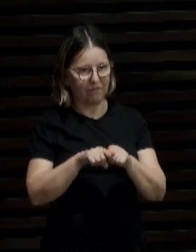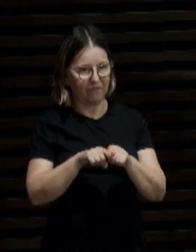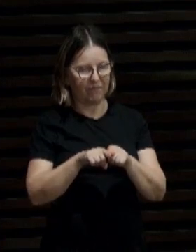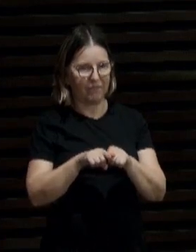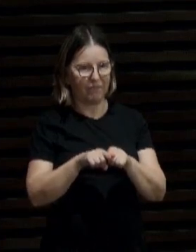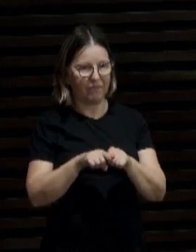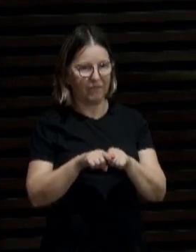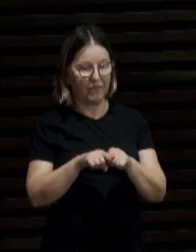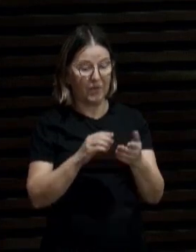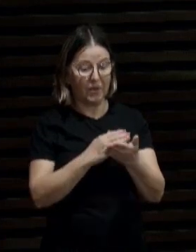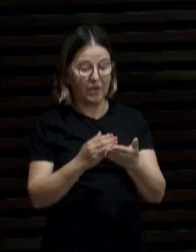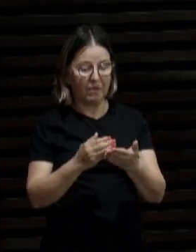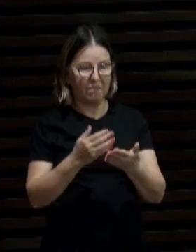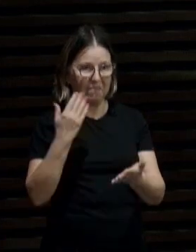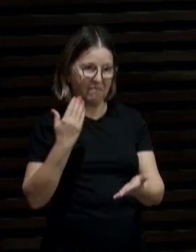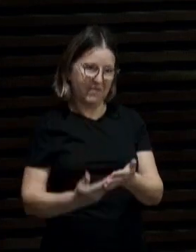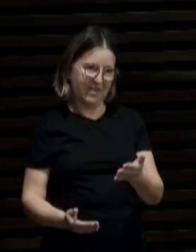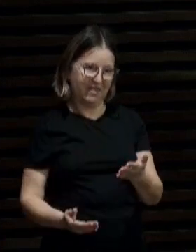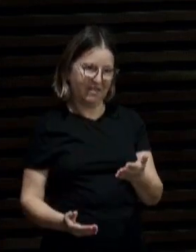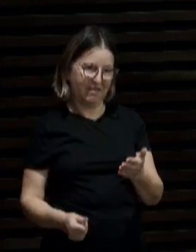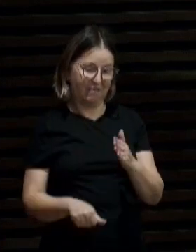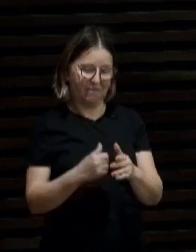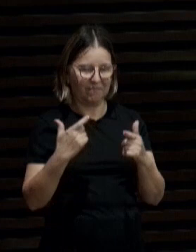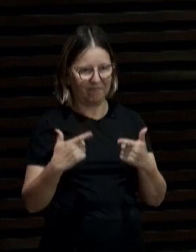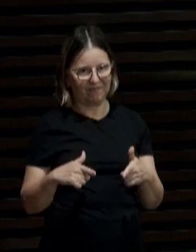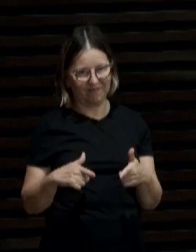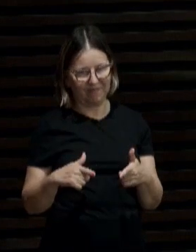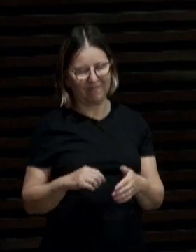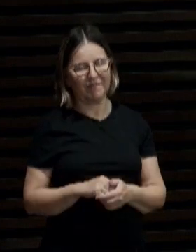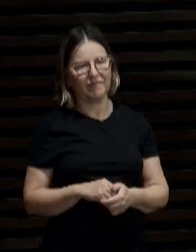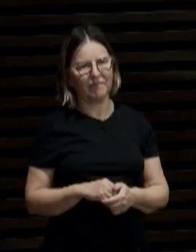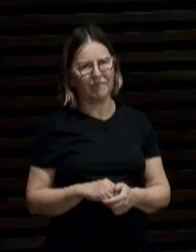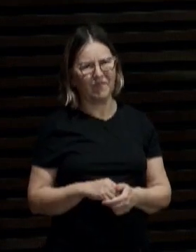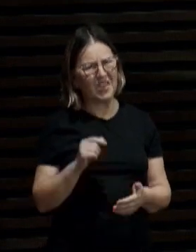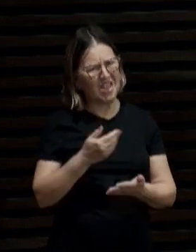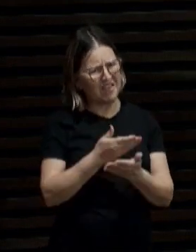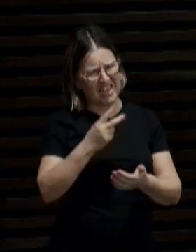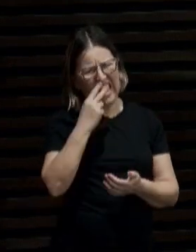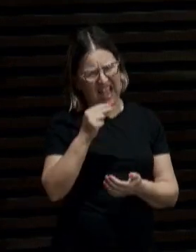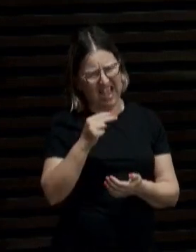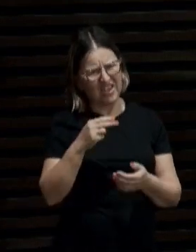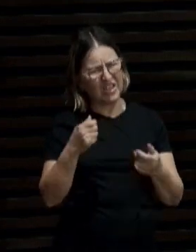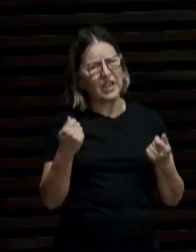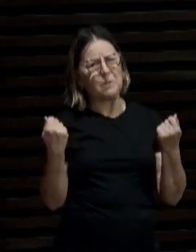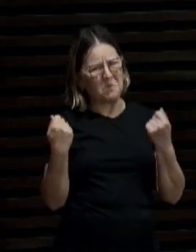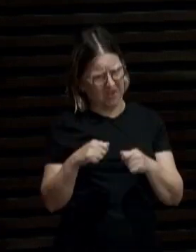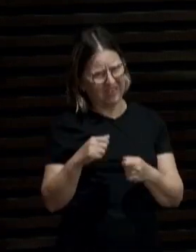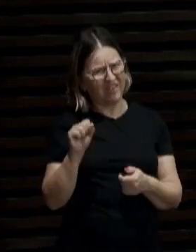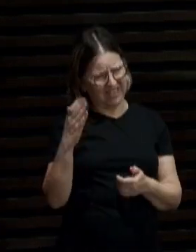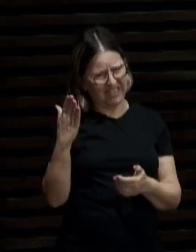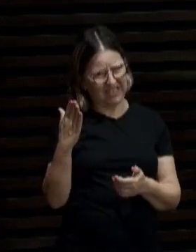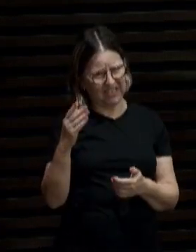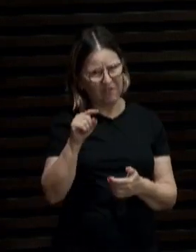vai perdendo a prioridade. Vocês acham que isso é possível de acontecer, meu irmão? Você acha que você pode fazer um monte